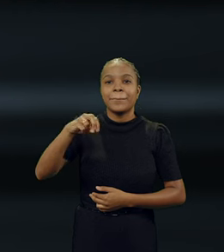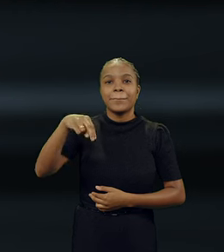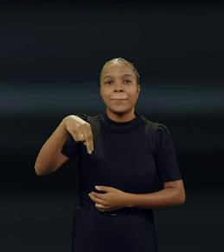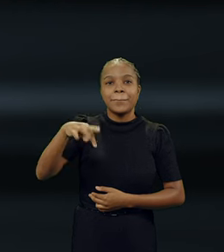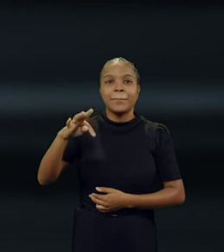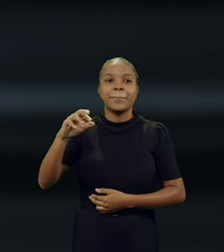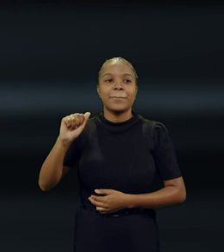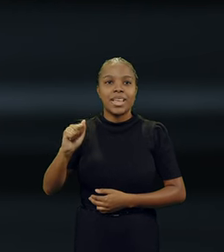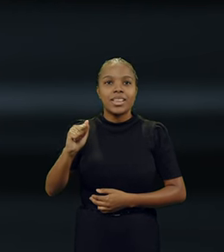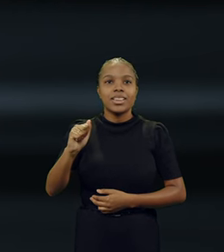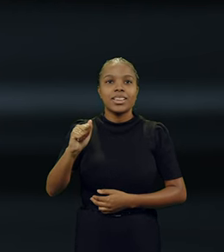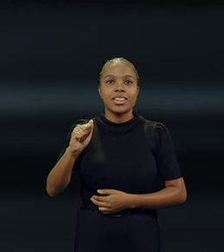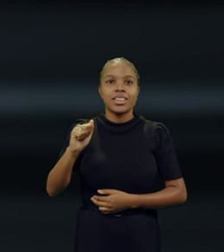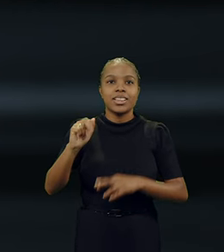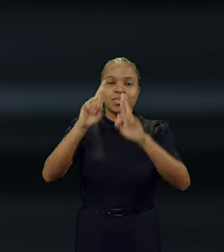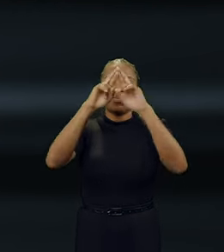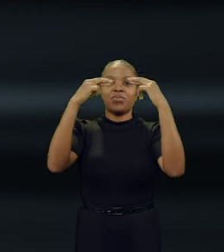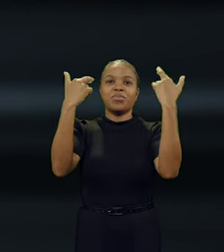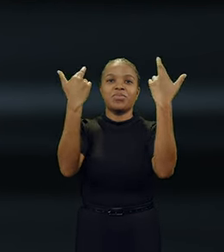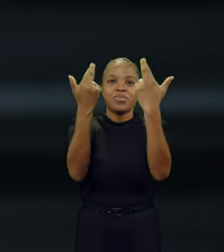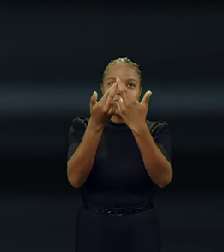As mulheres pimenta do reino.